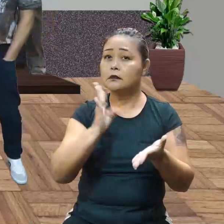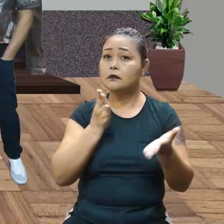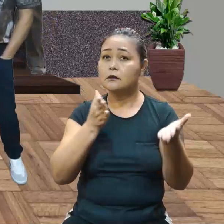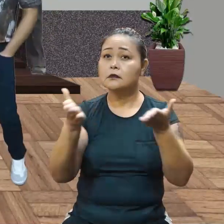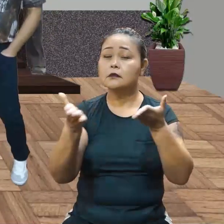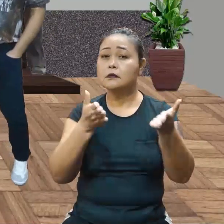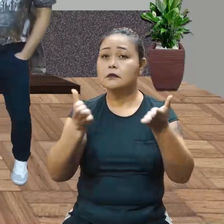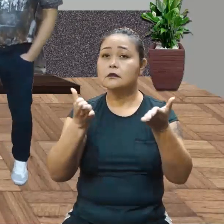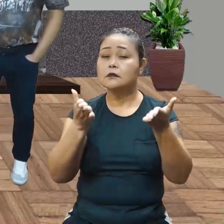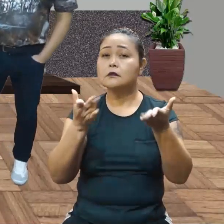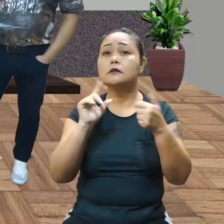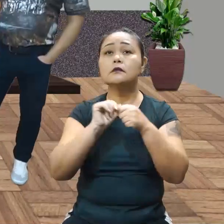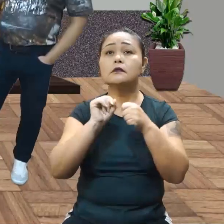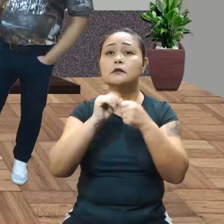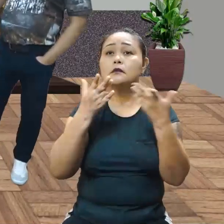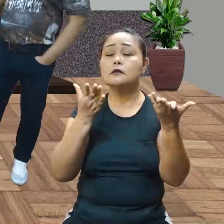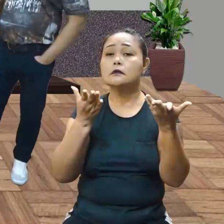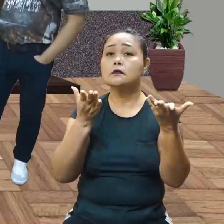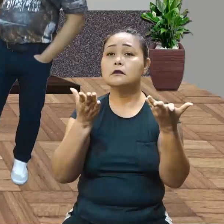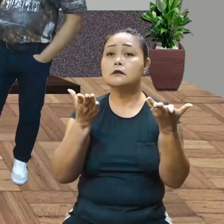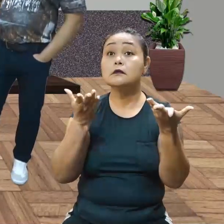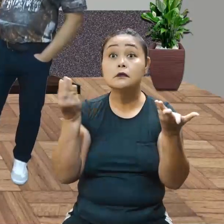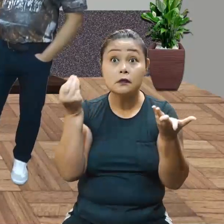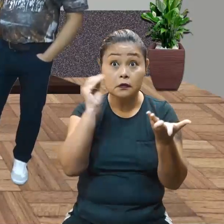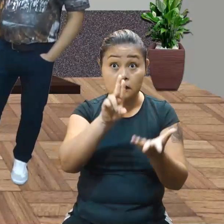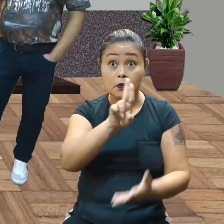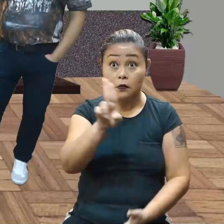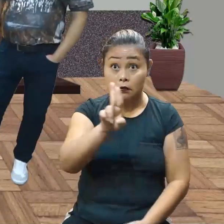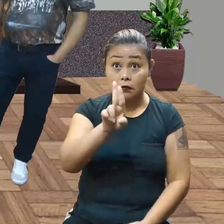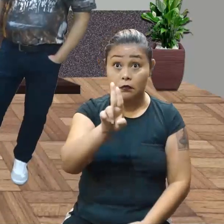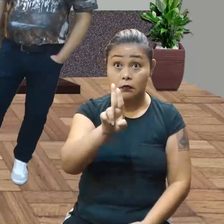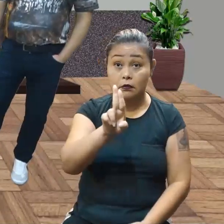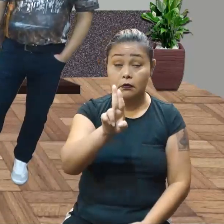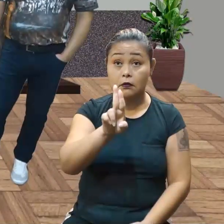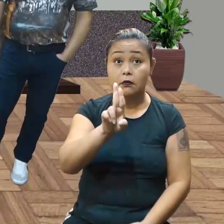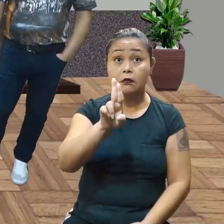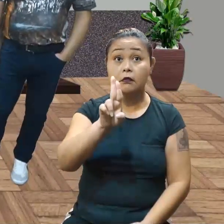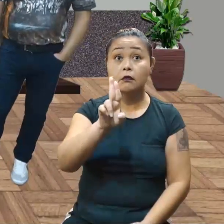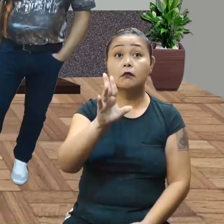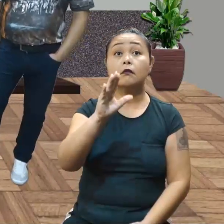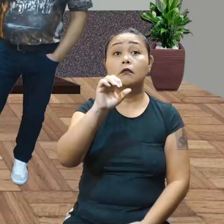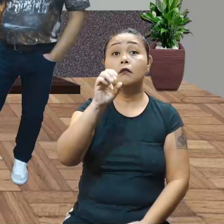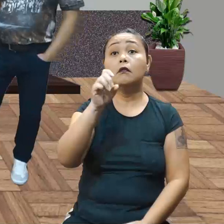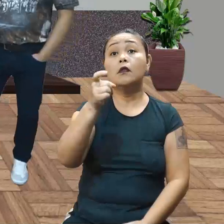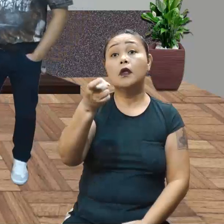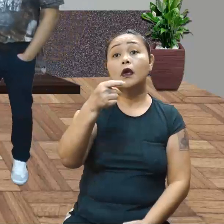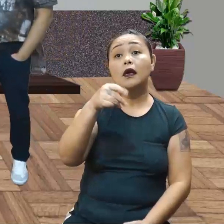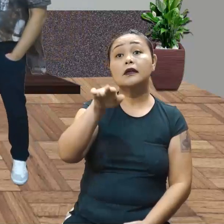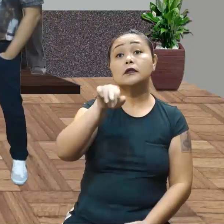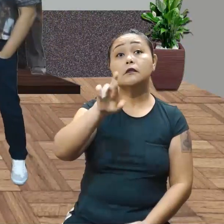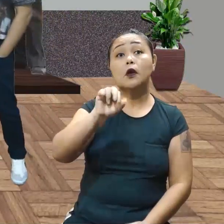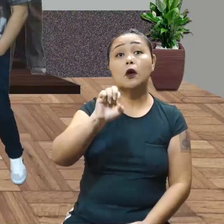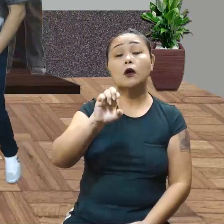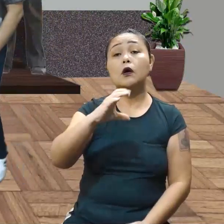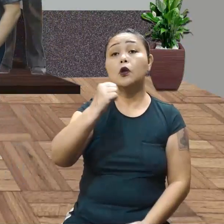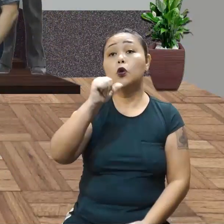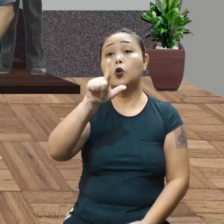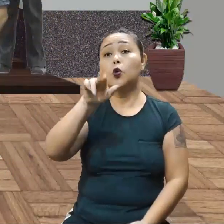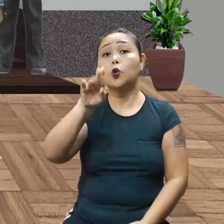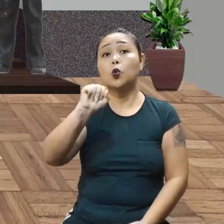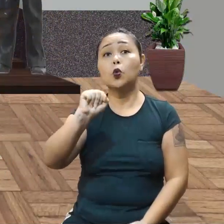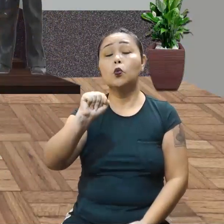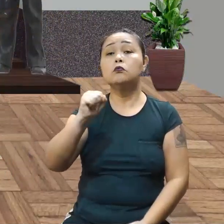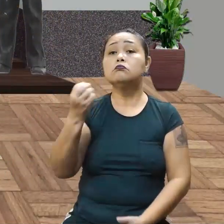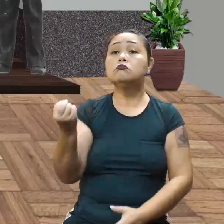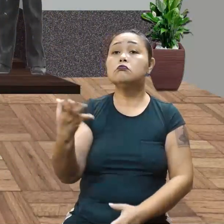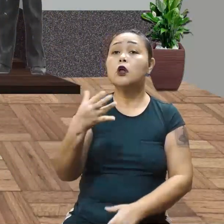paralelo. E ele vai ser indicado agora pelo Explorer Club de Nova York pelas